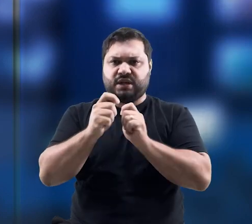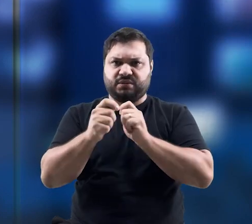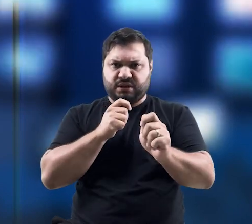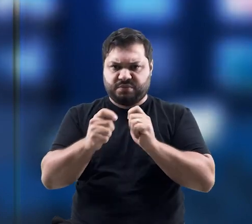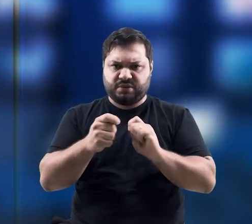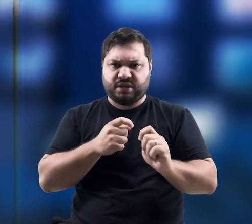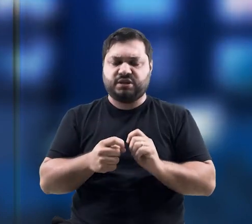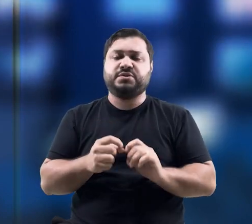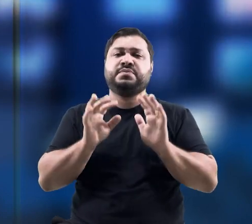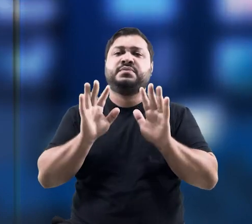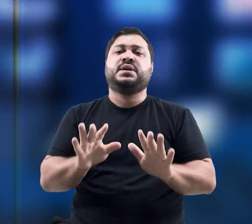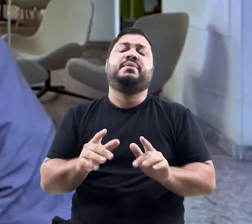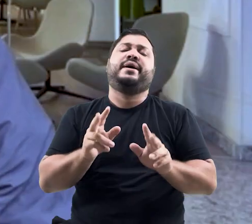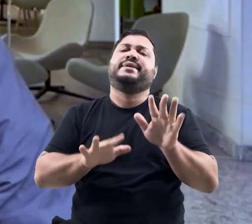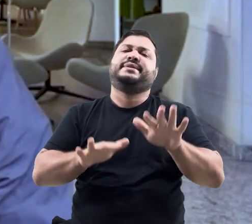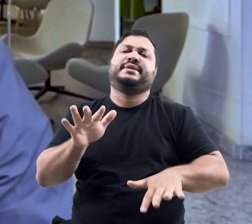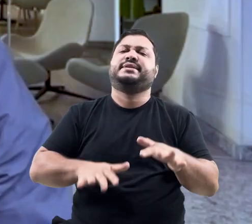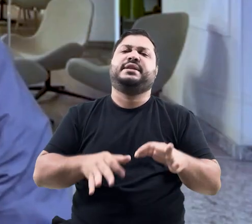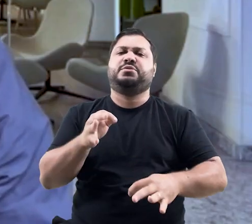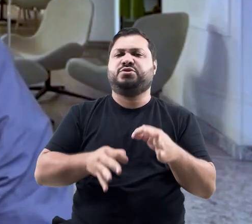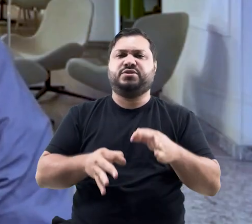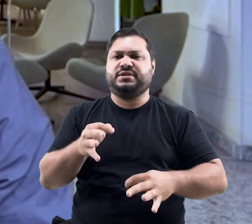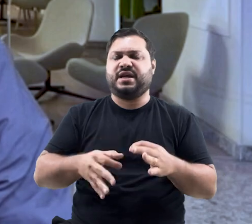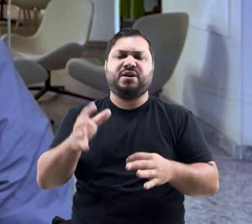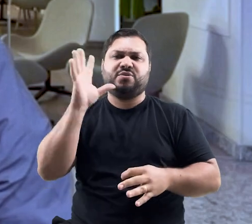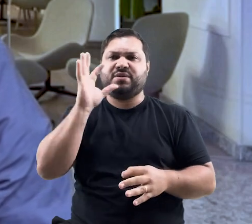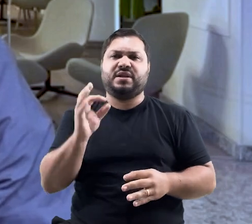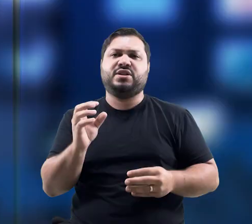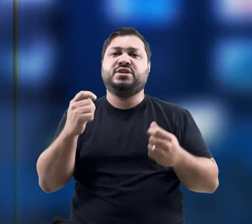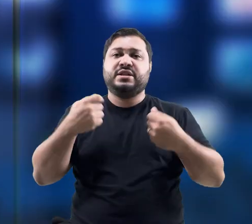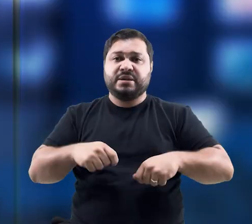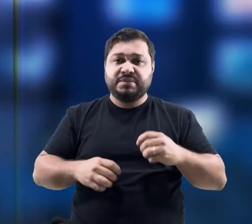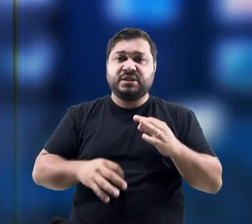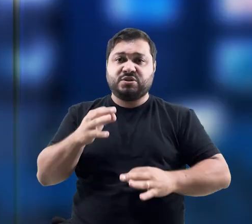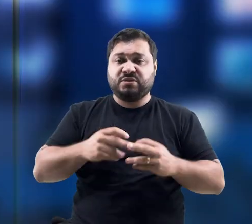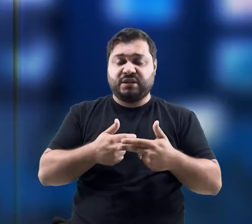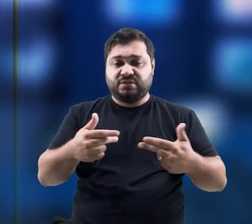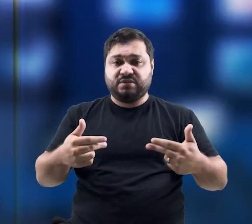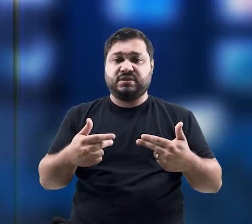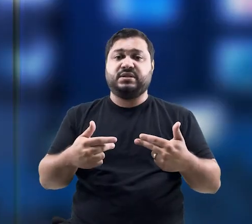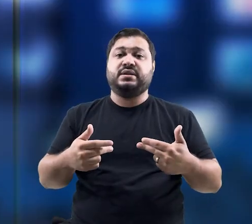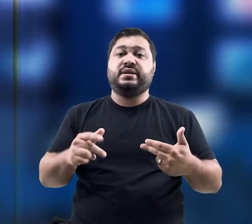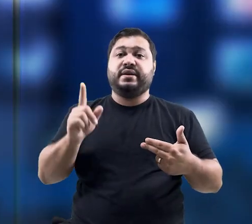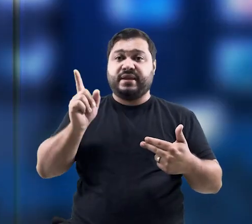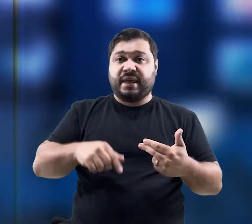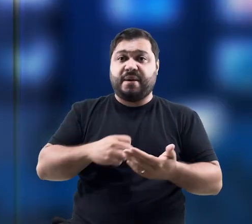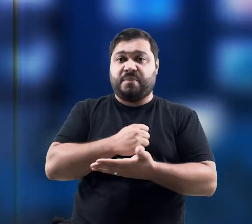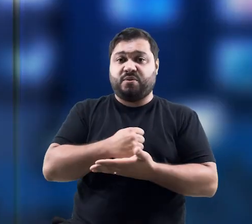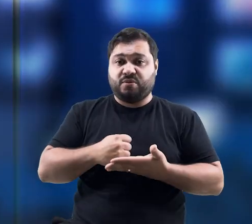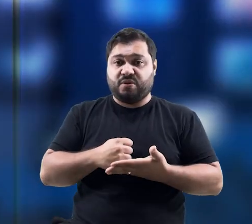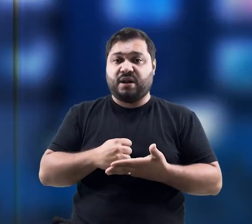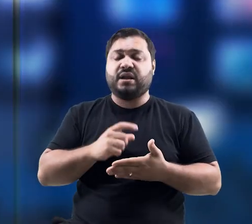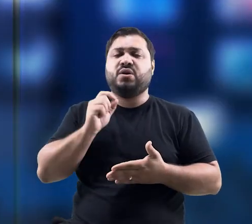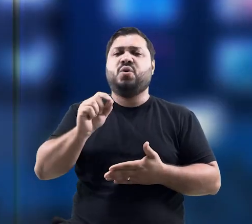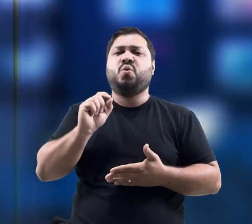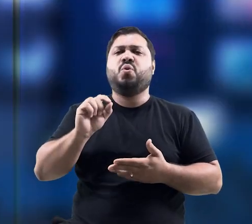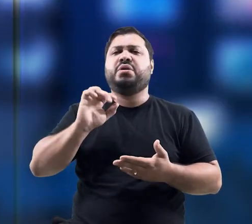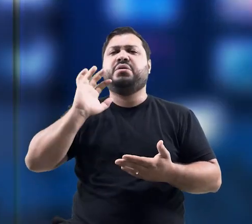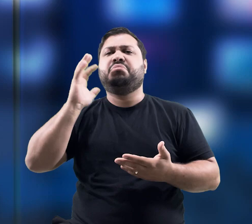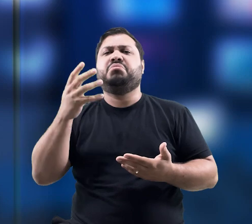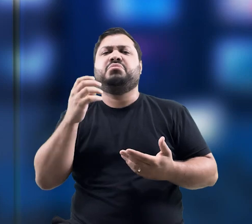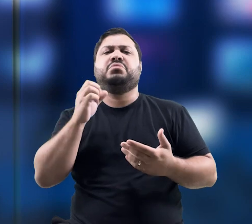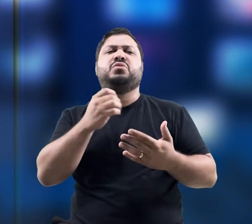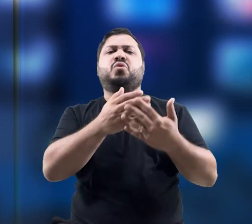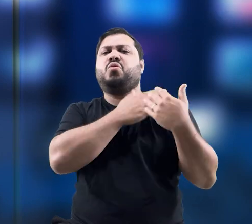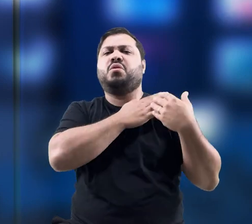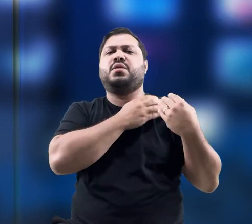e mostrado na reportagem. Mas nem sempre o Judiciário entende que deve julgar o mérito das ações que são protocoladas. O